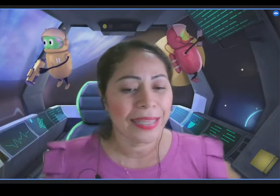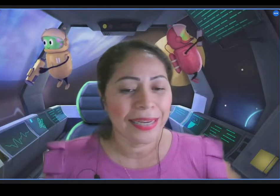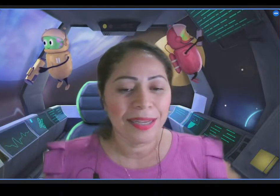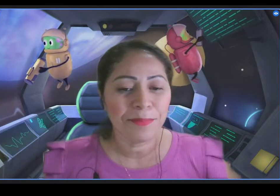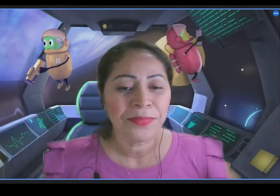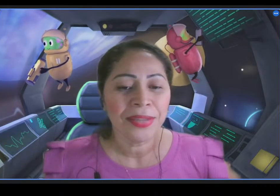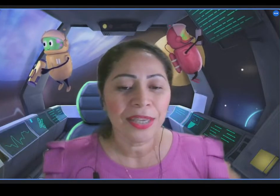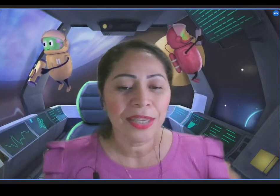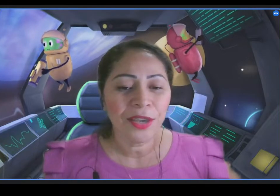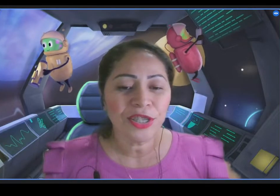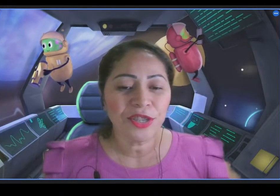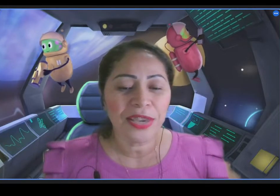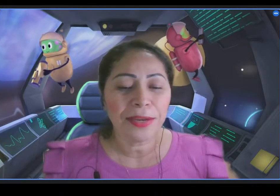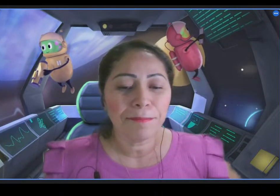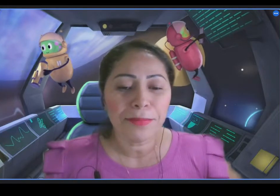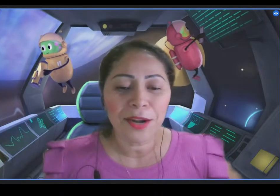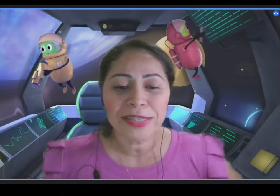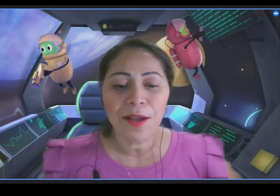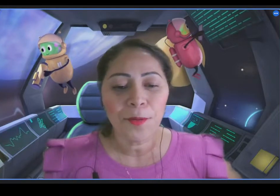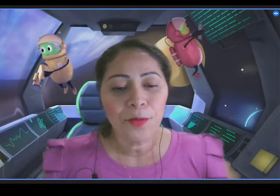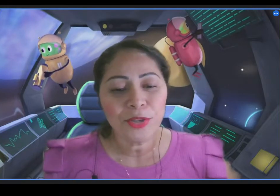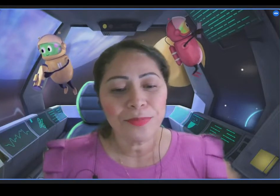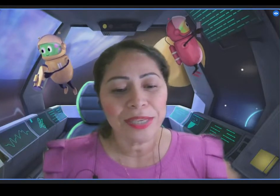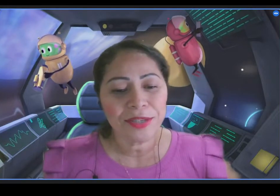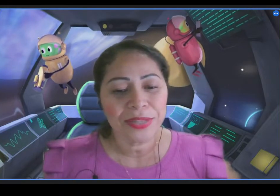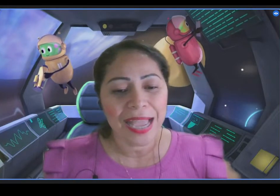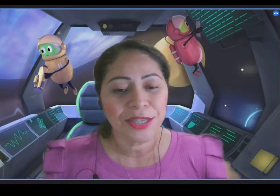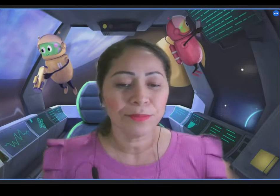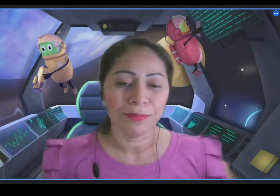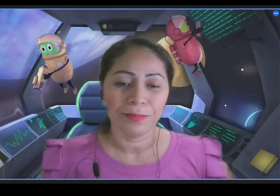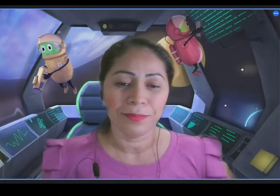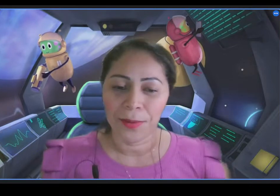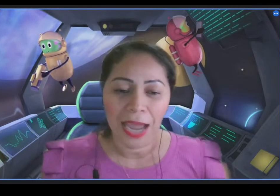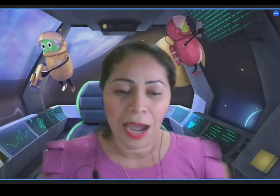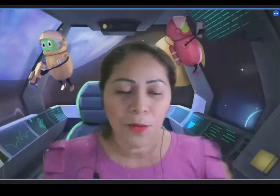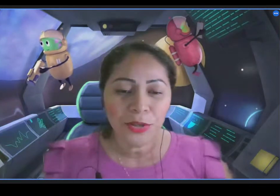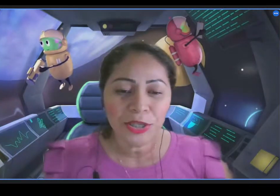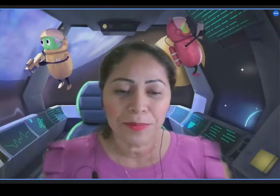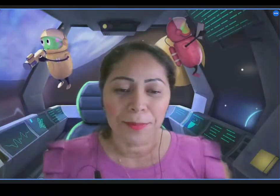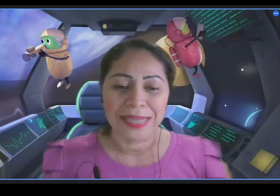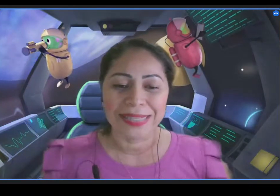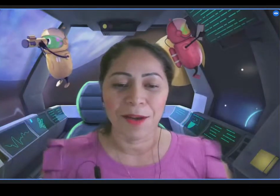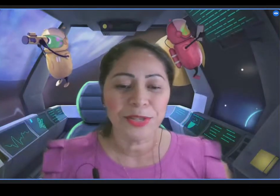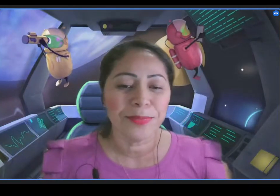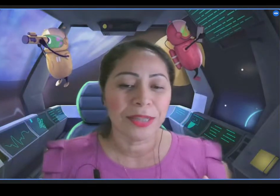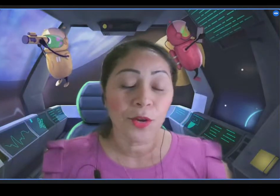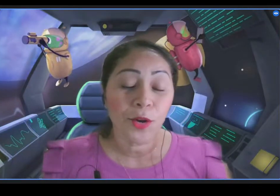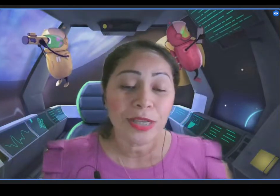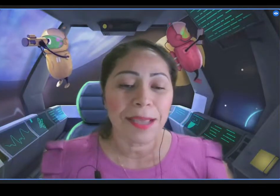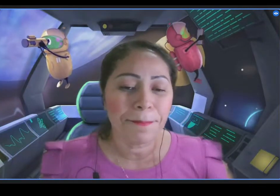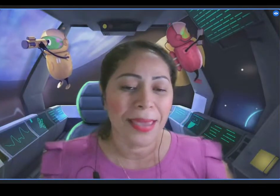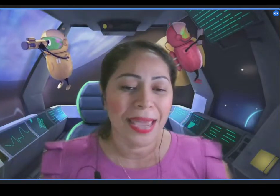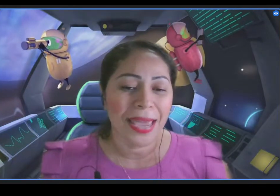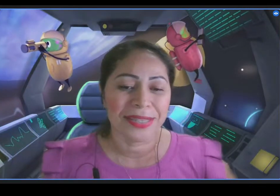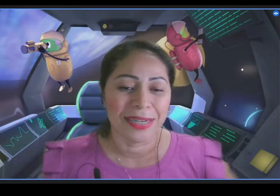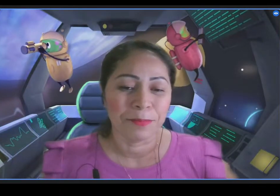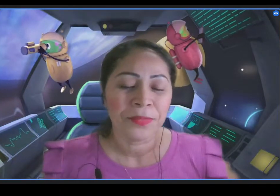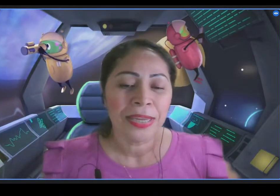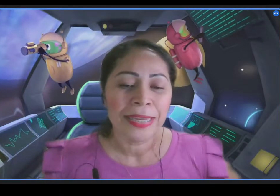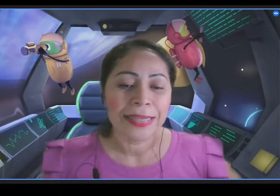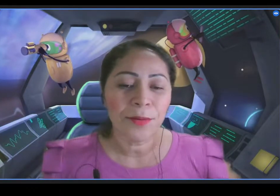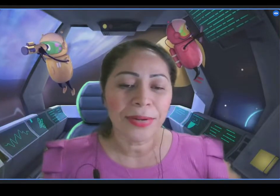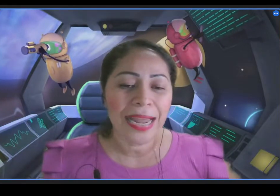muita alegria que hoje a gente vem na nossa última atividade, não é a última, mas é a última do